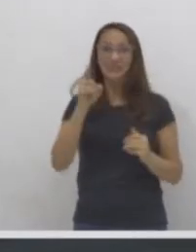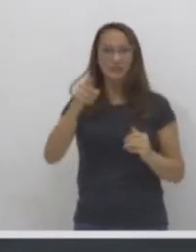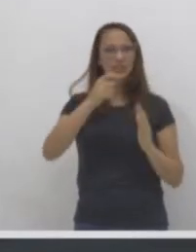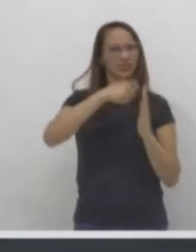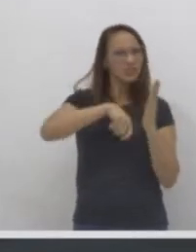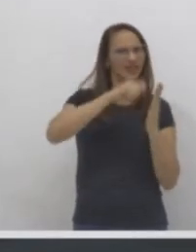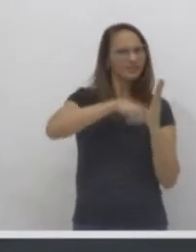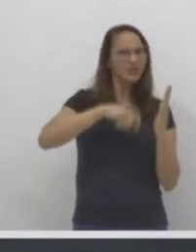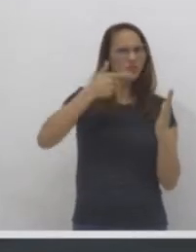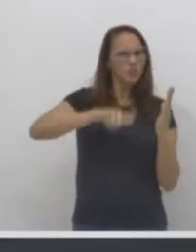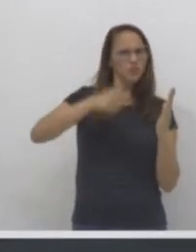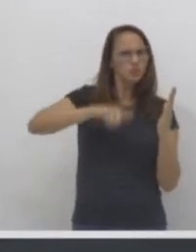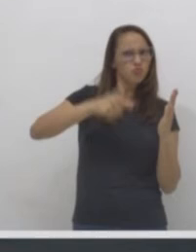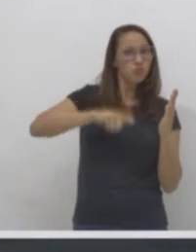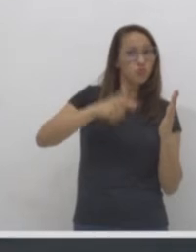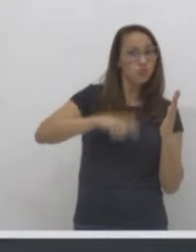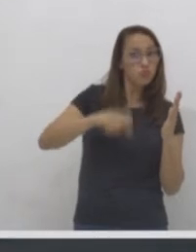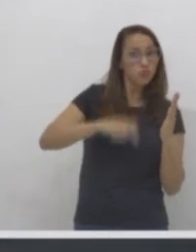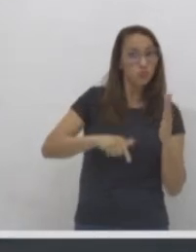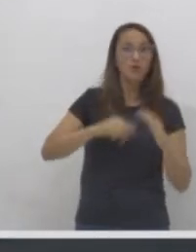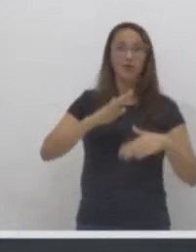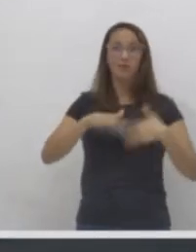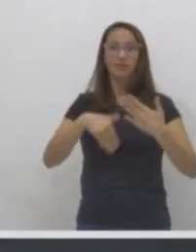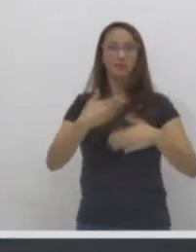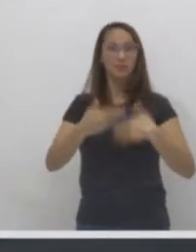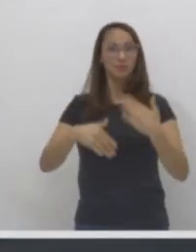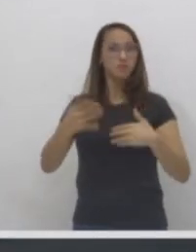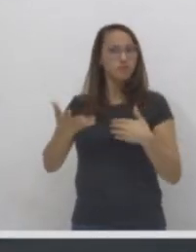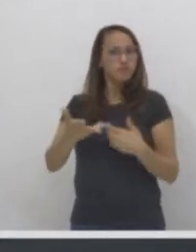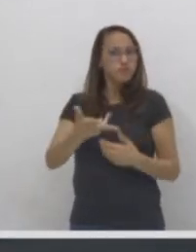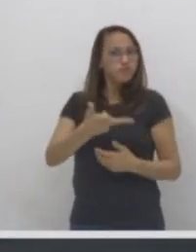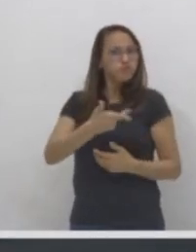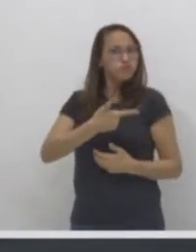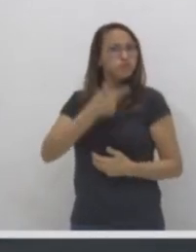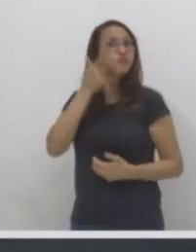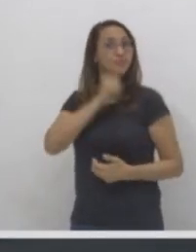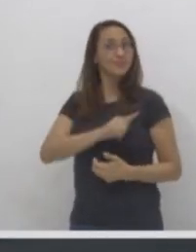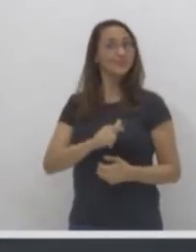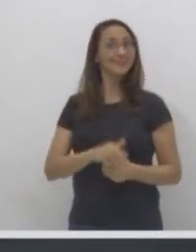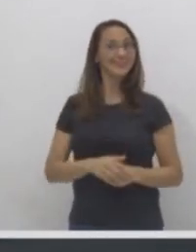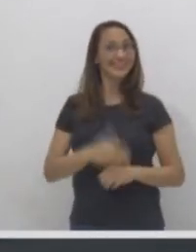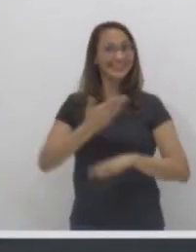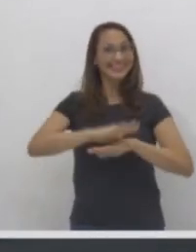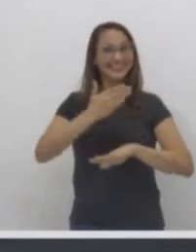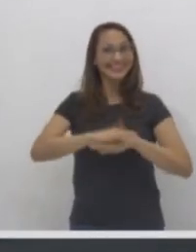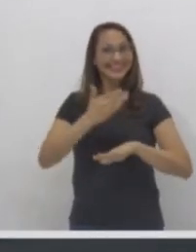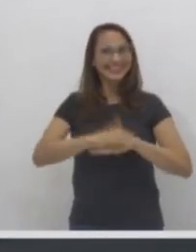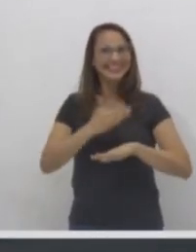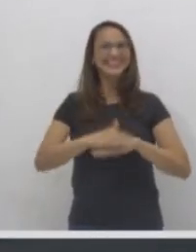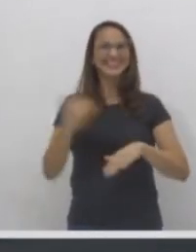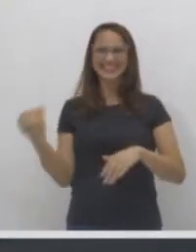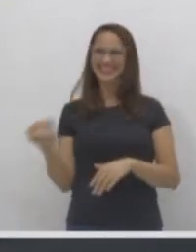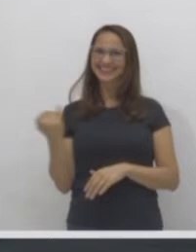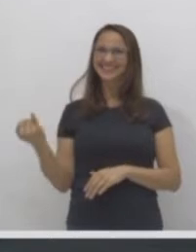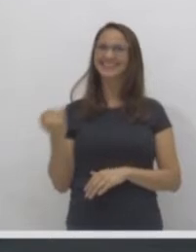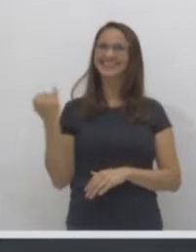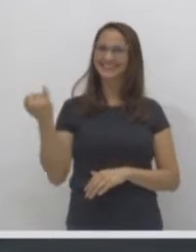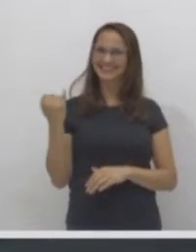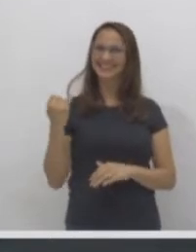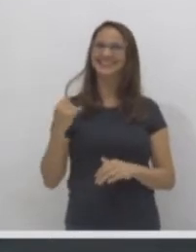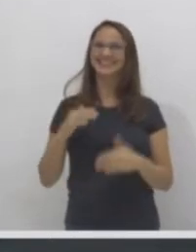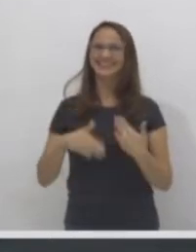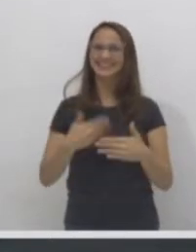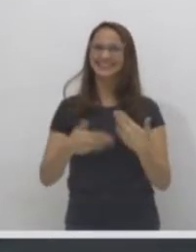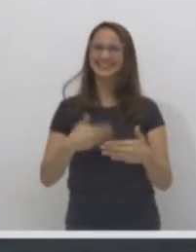praticar, melhor, com mais habilidade, você vai continuar desenvolvendo aí a sua prática de